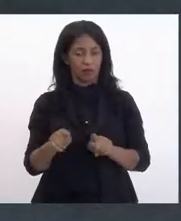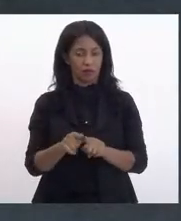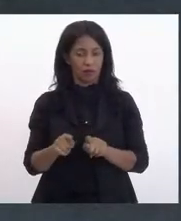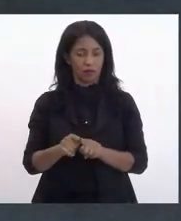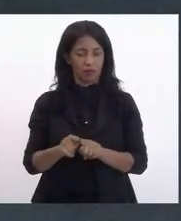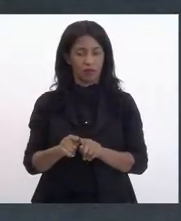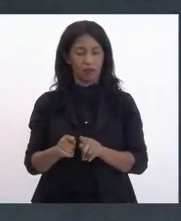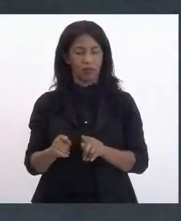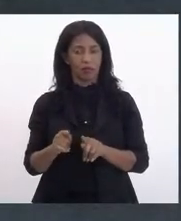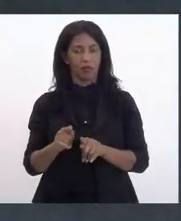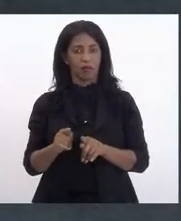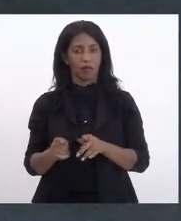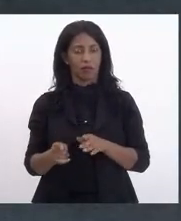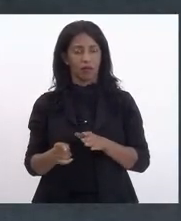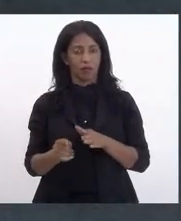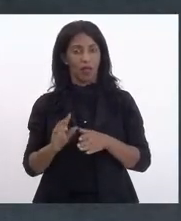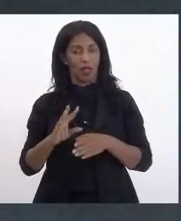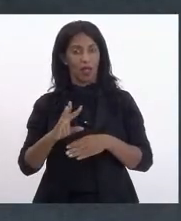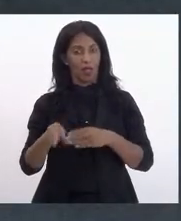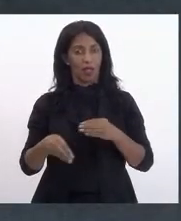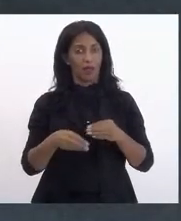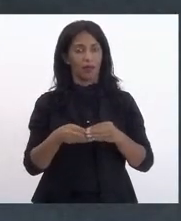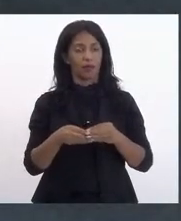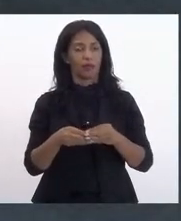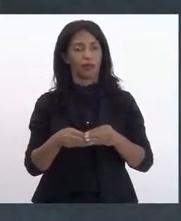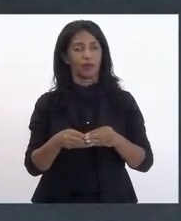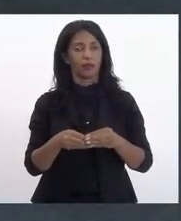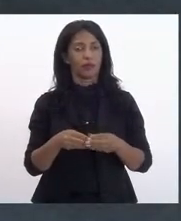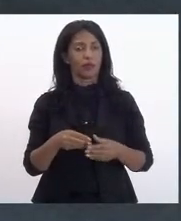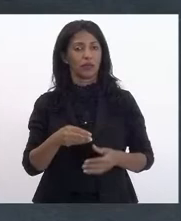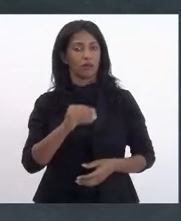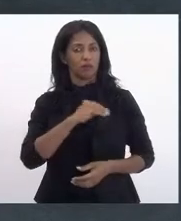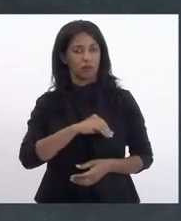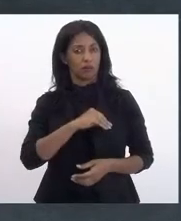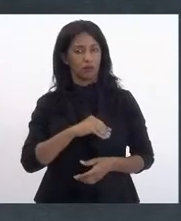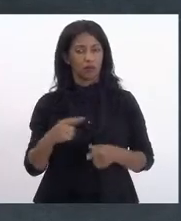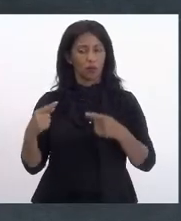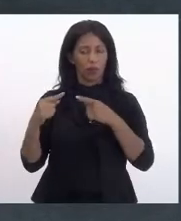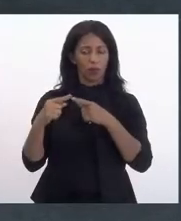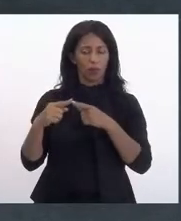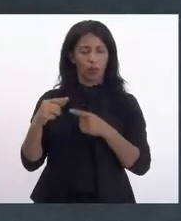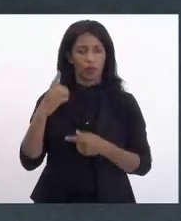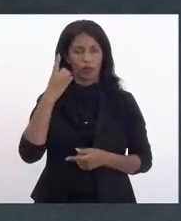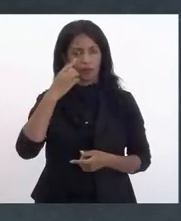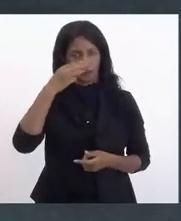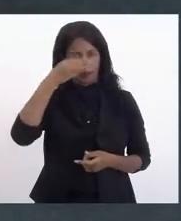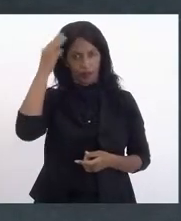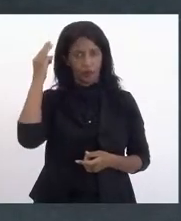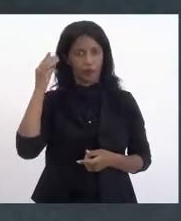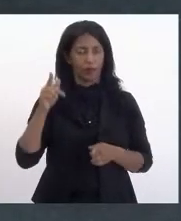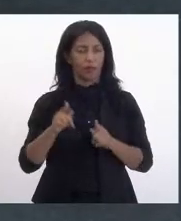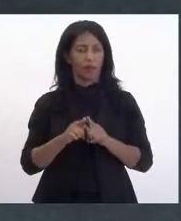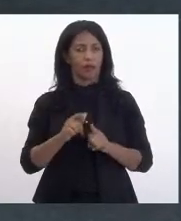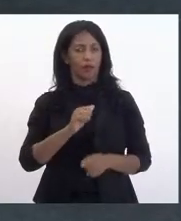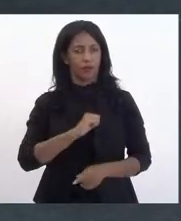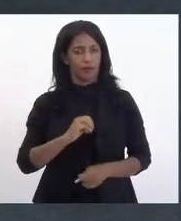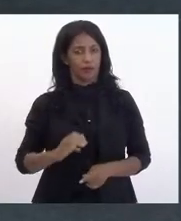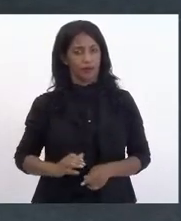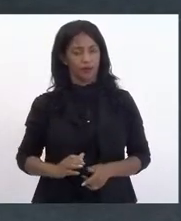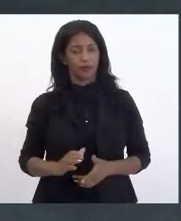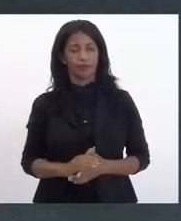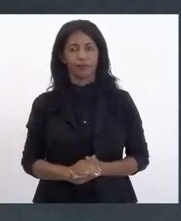da reposição salarial, ficou combinado com o deputado Márcio Pacheco e com o deputado André